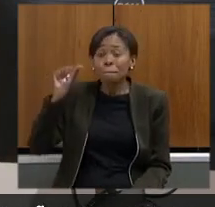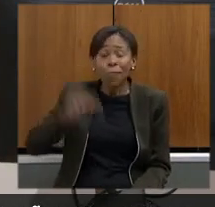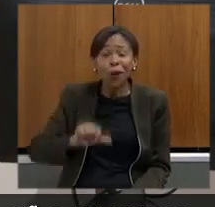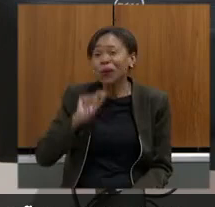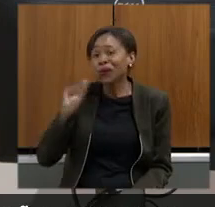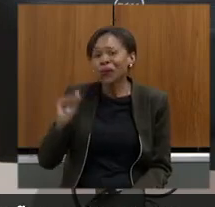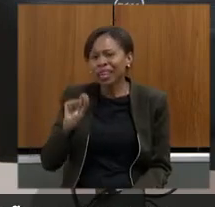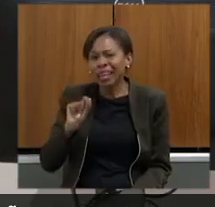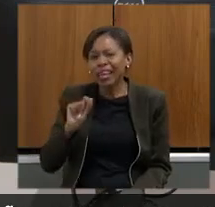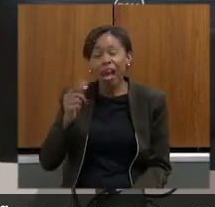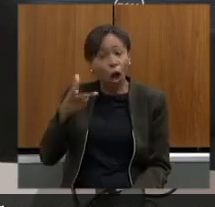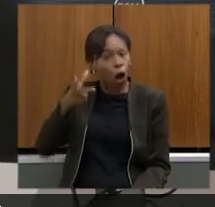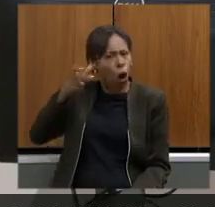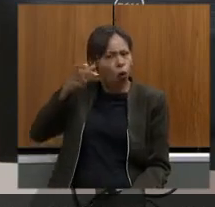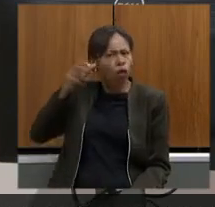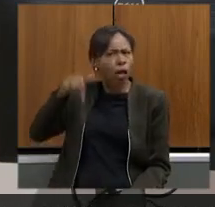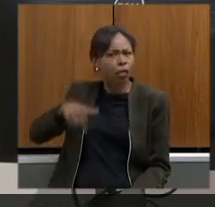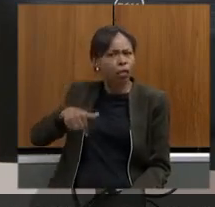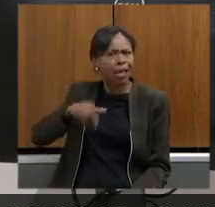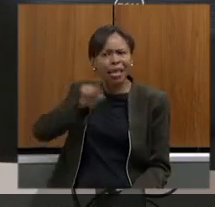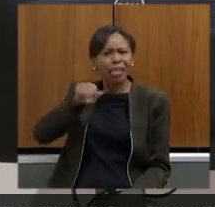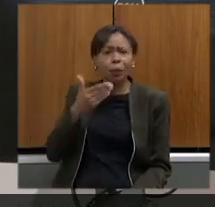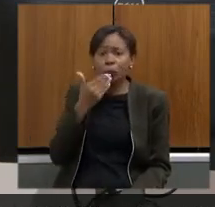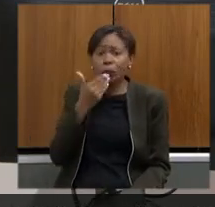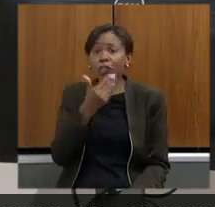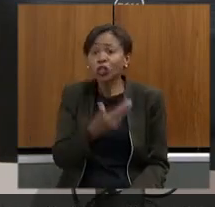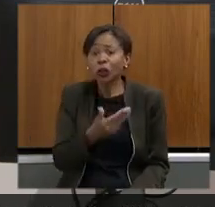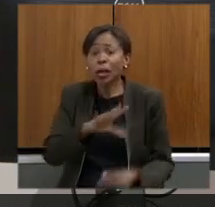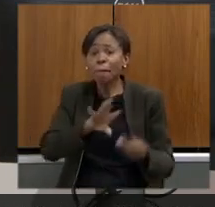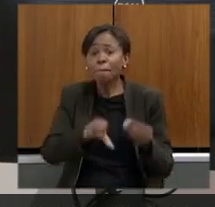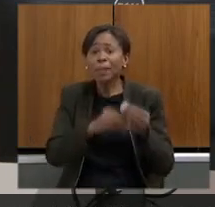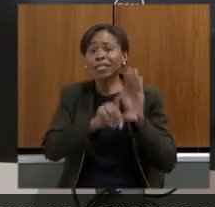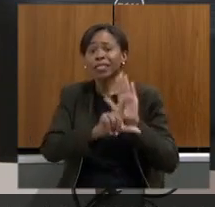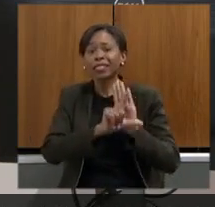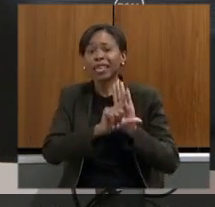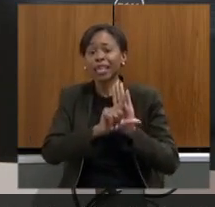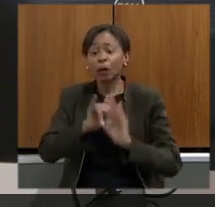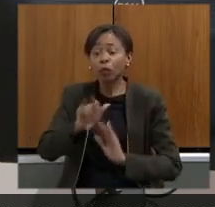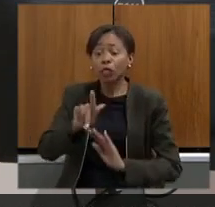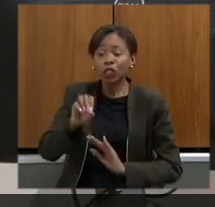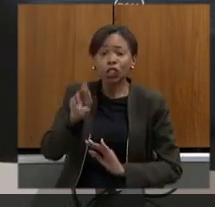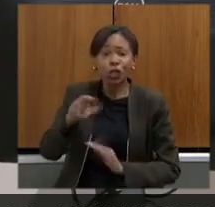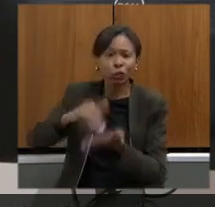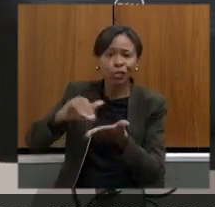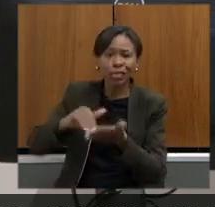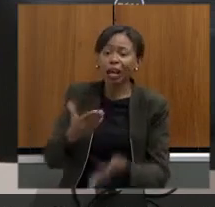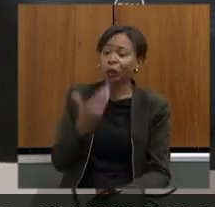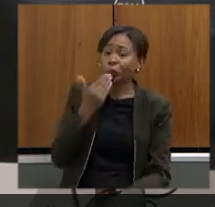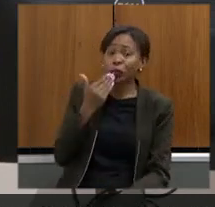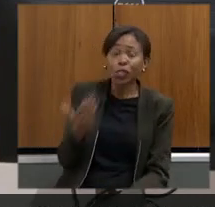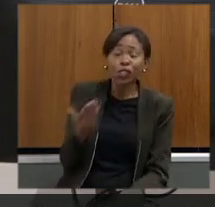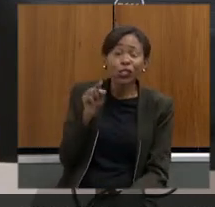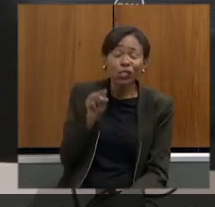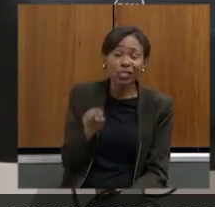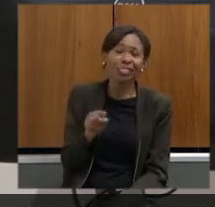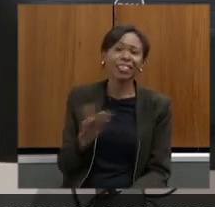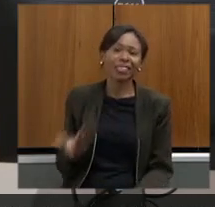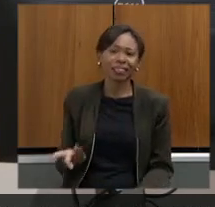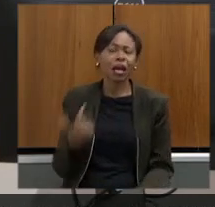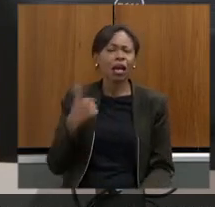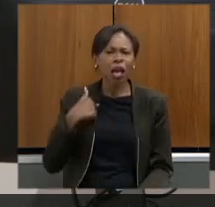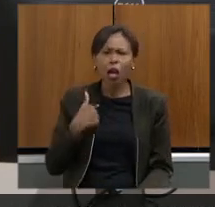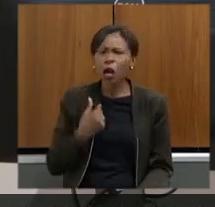eu vi aqui eles pedirem emenda para o secretário o Igor gente eu passei quatro anos aqui sem ir na cidade